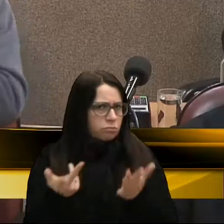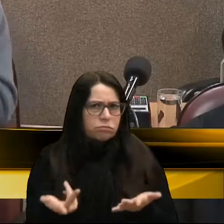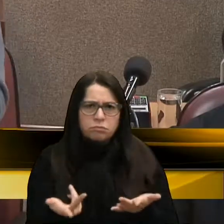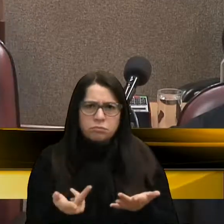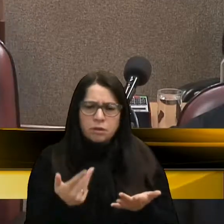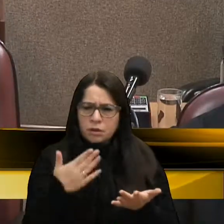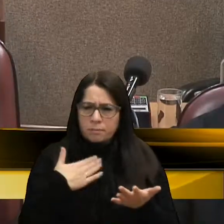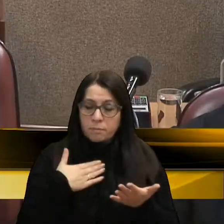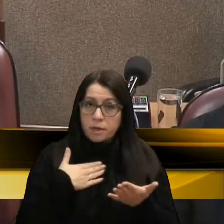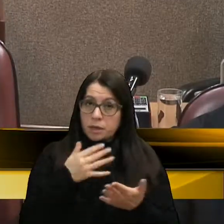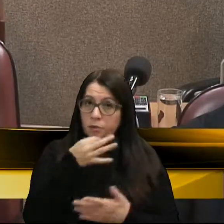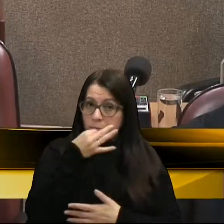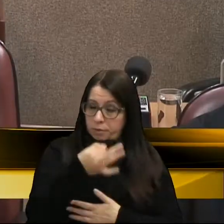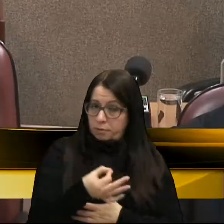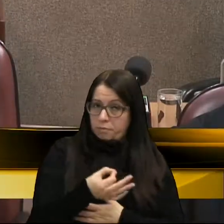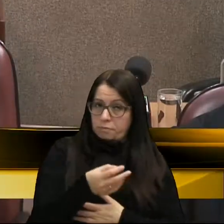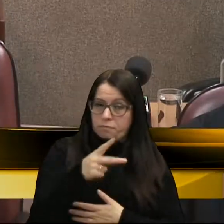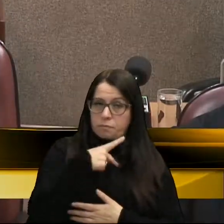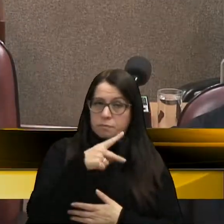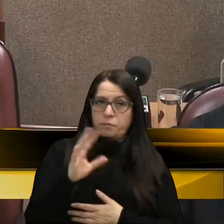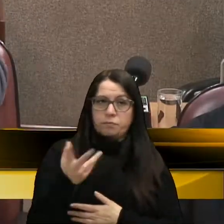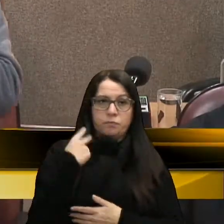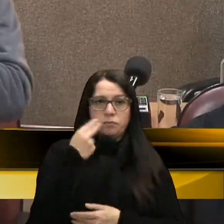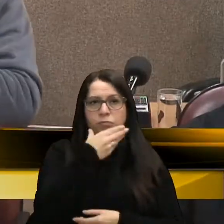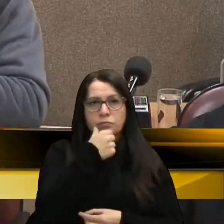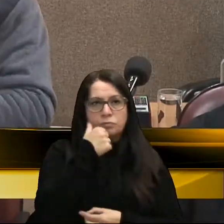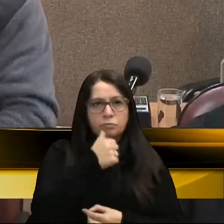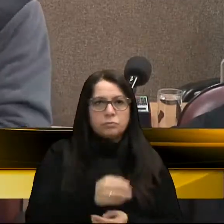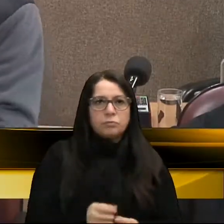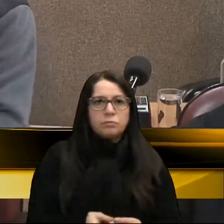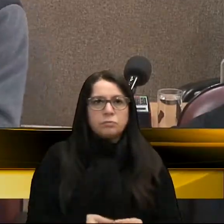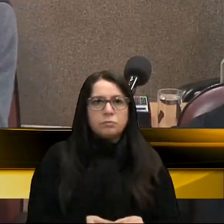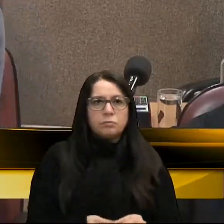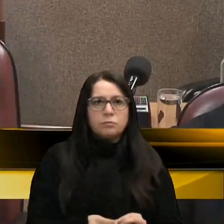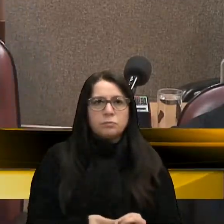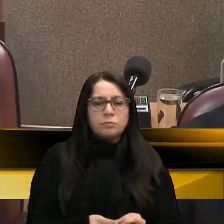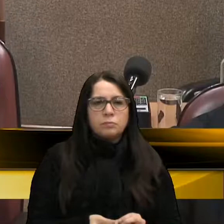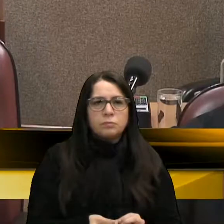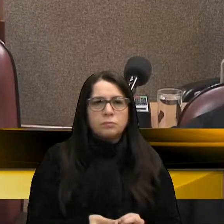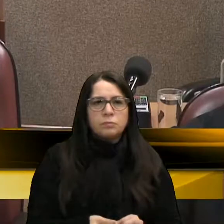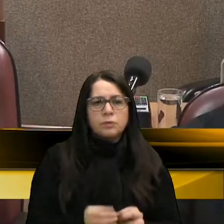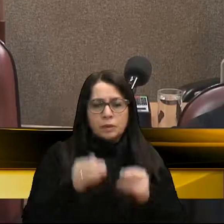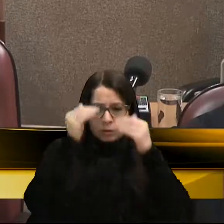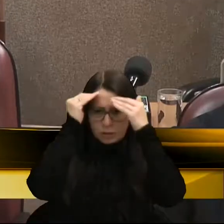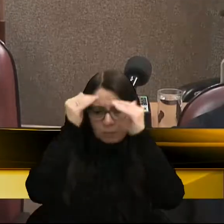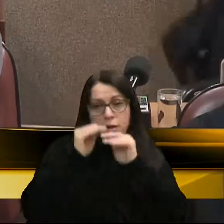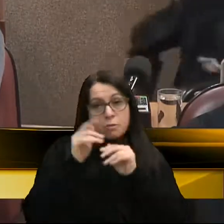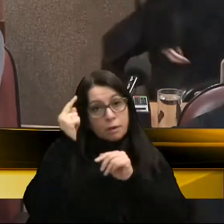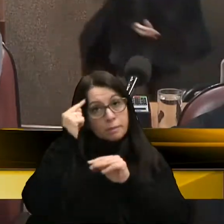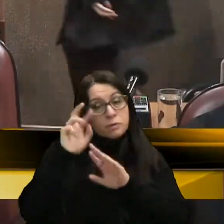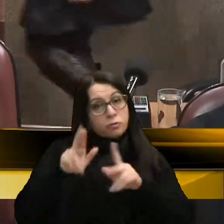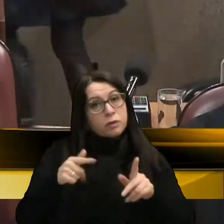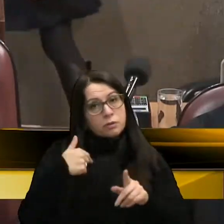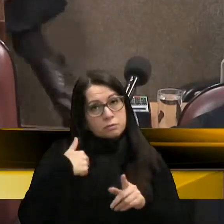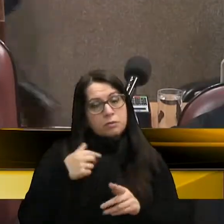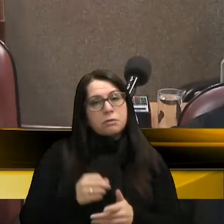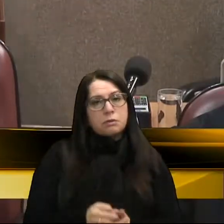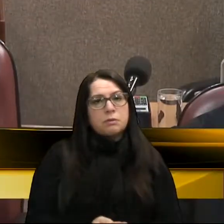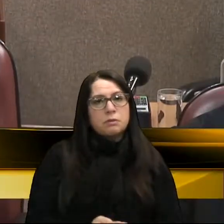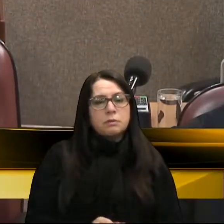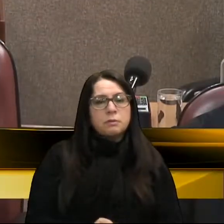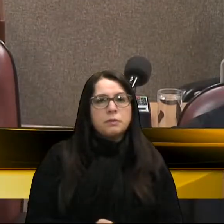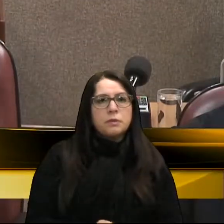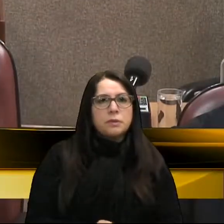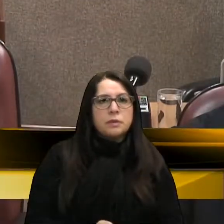Na minha visão, senhor presidente, senhoras e senhores vereadores, respeito quem pensa diferente de mim, deste